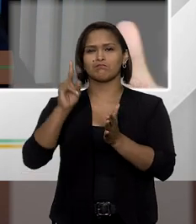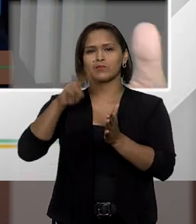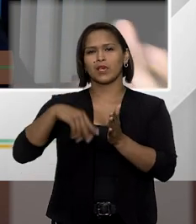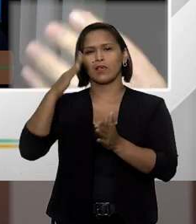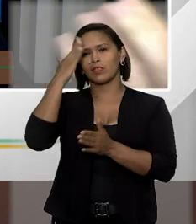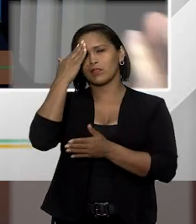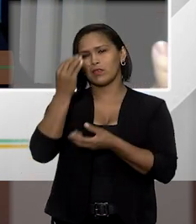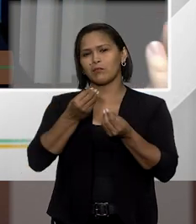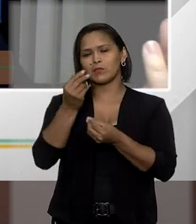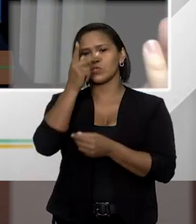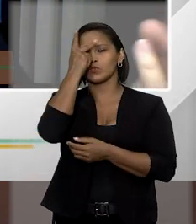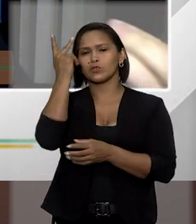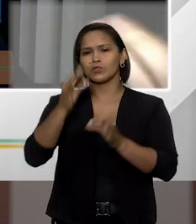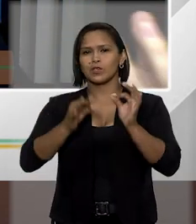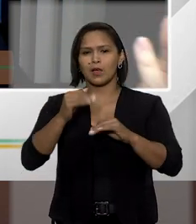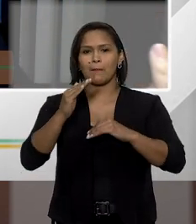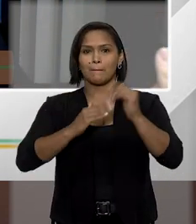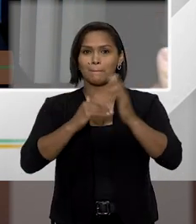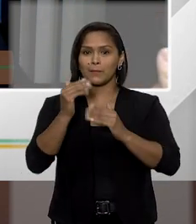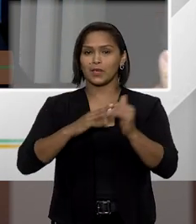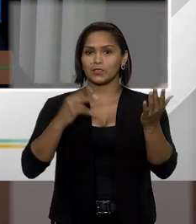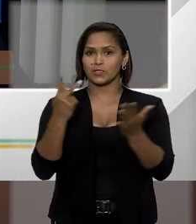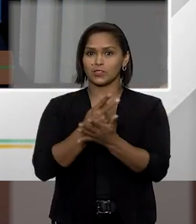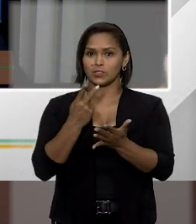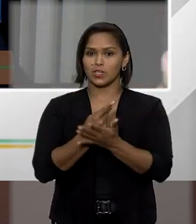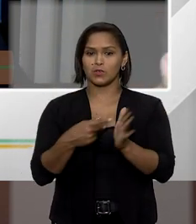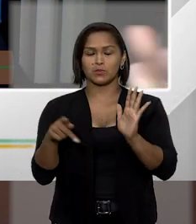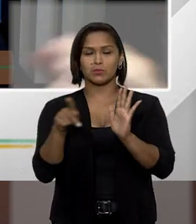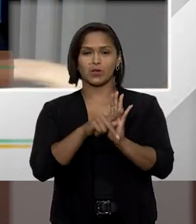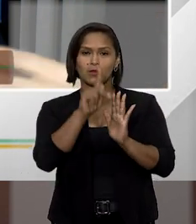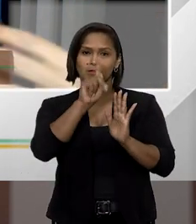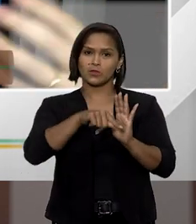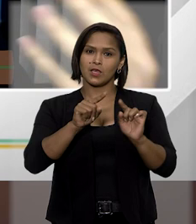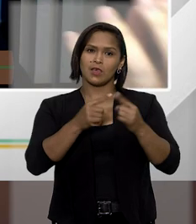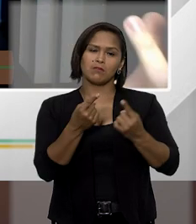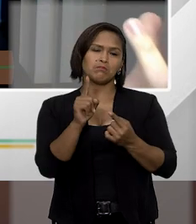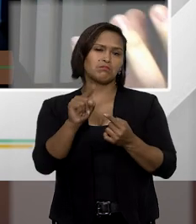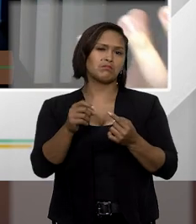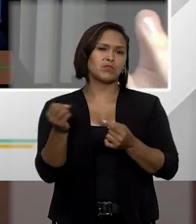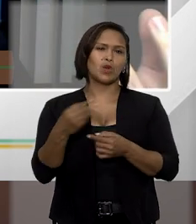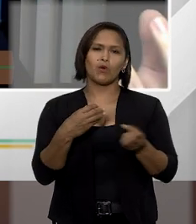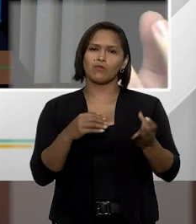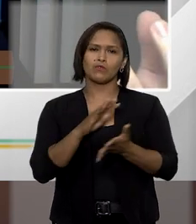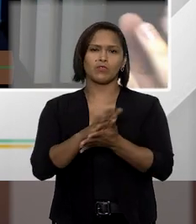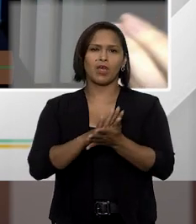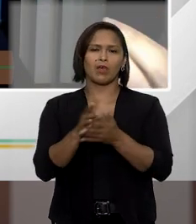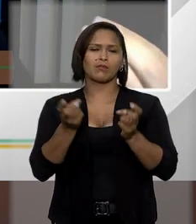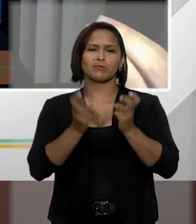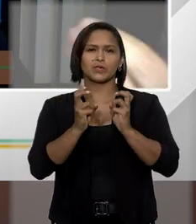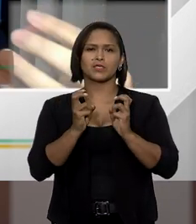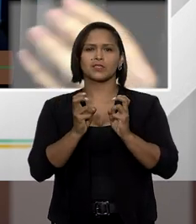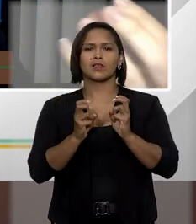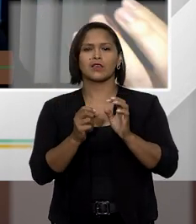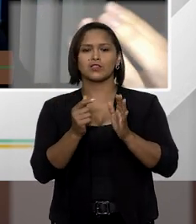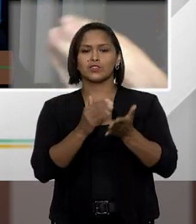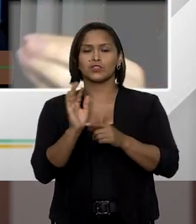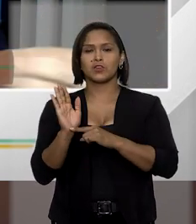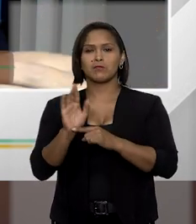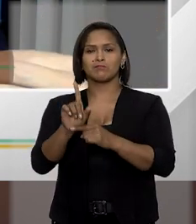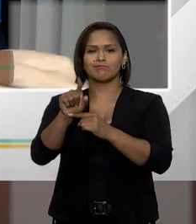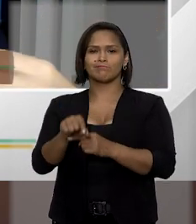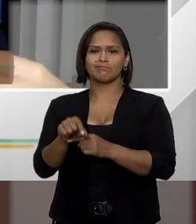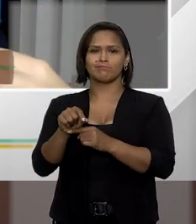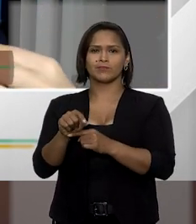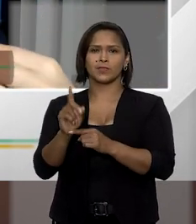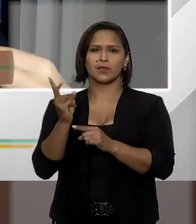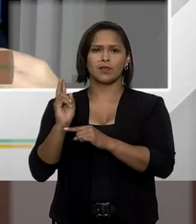a pessoa jurídica não poderia ser constituída para a prática de atos ilícitos em si. Então, não há nenhuma novidade, a meu ver, capaz de emprestar uma